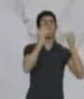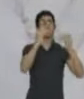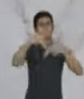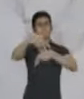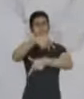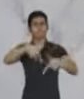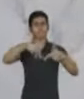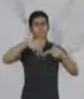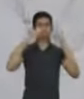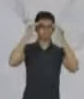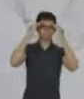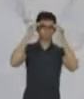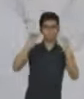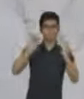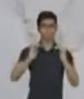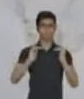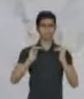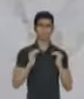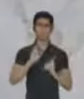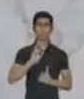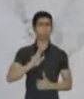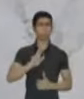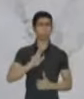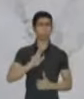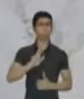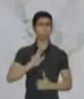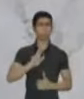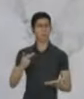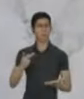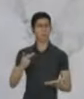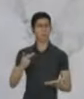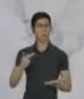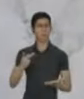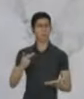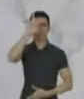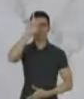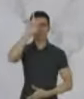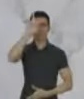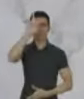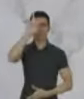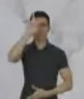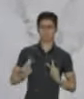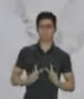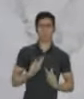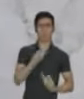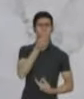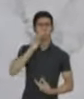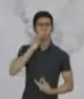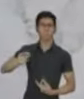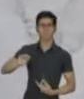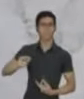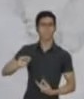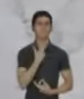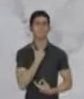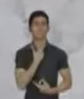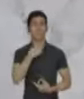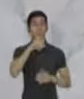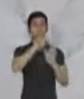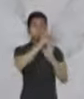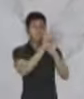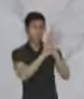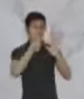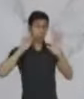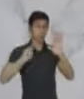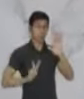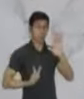barbárie que pega os direitos humanos o que são direitos humanos meu deus do céu é ter que falar disso no